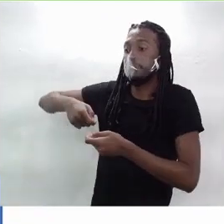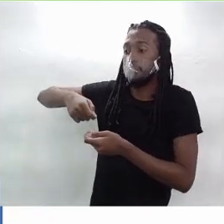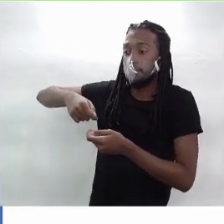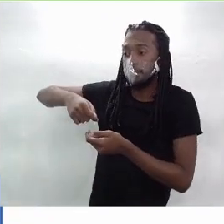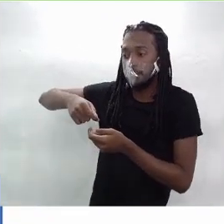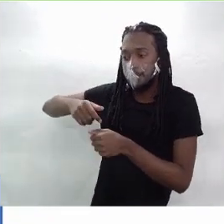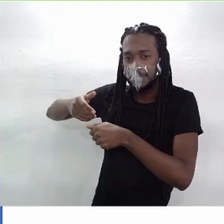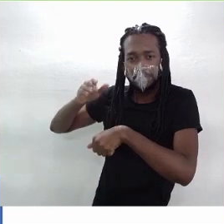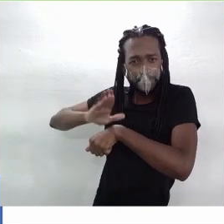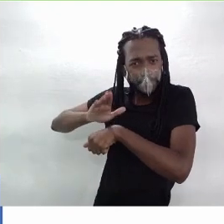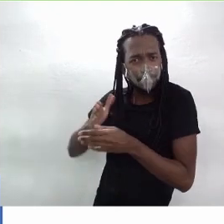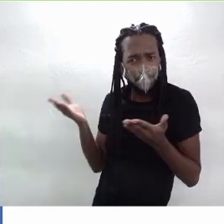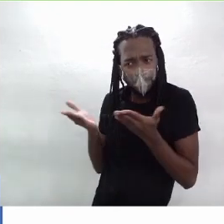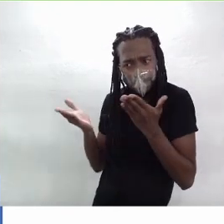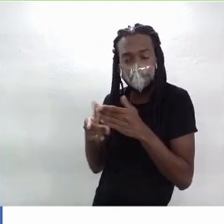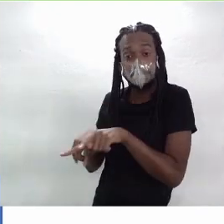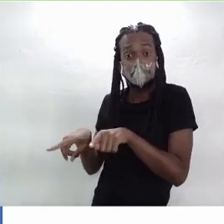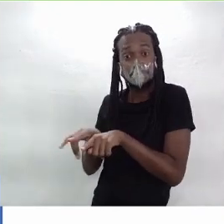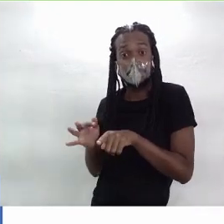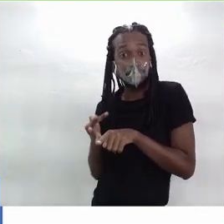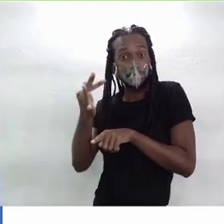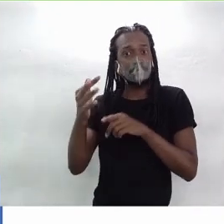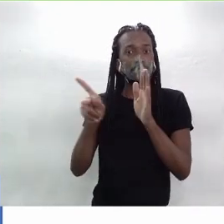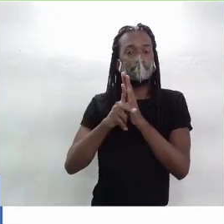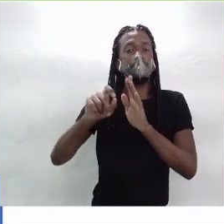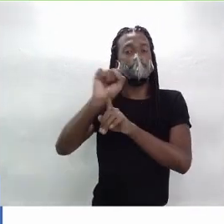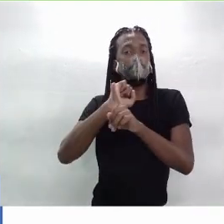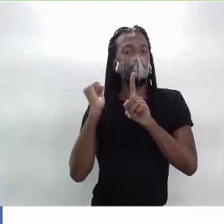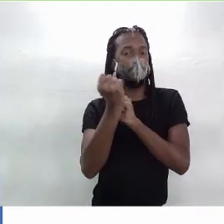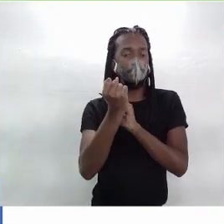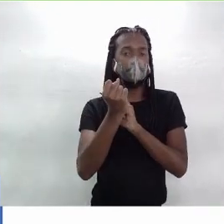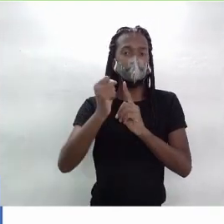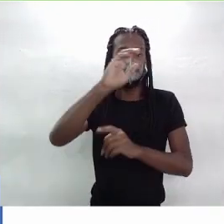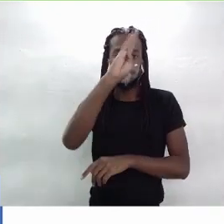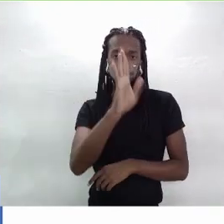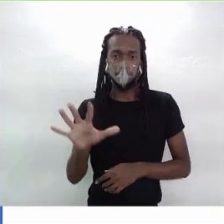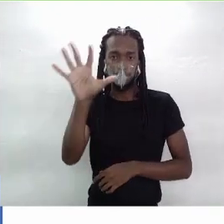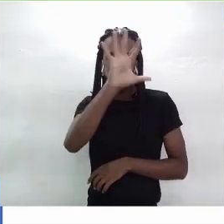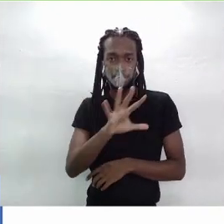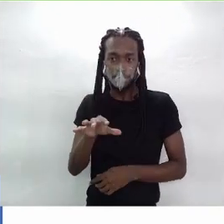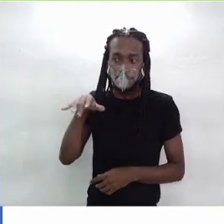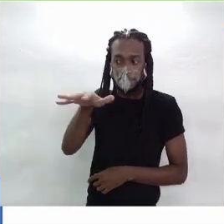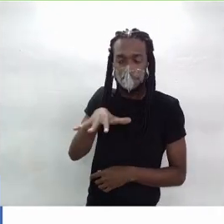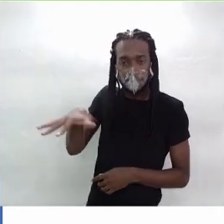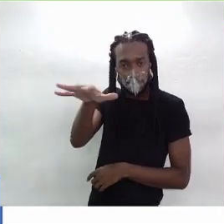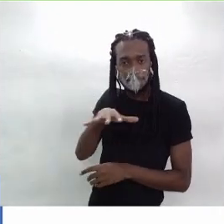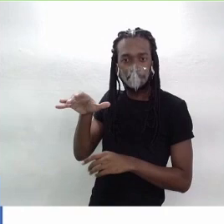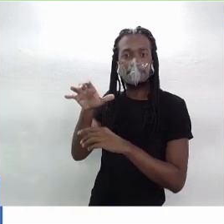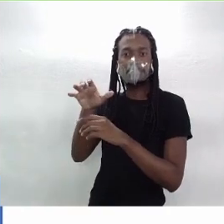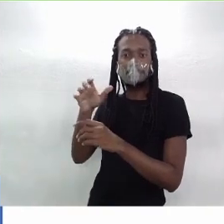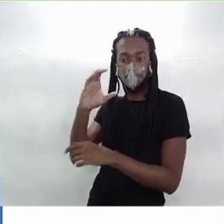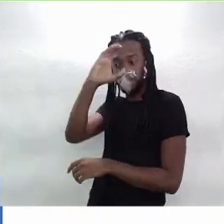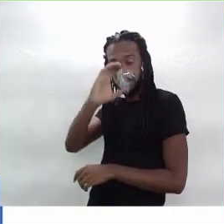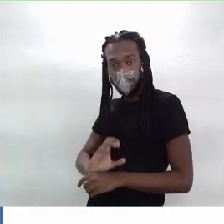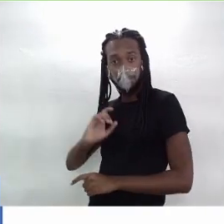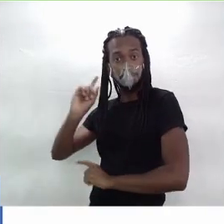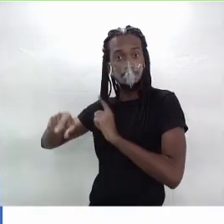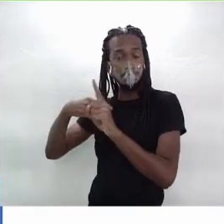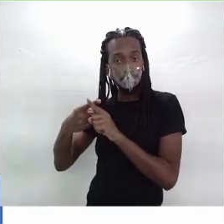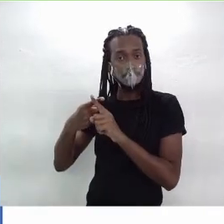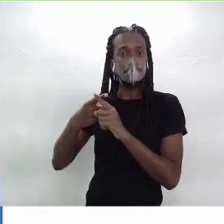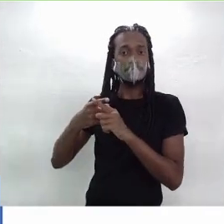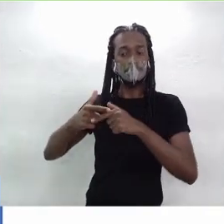da sociedade brasileira, colocando a cidadania e a dignidade humana à frente